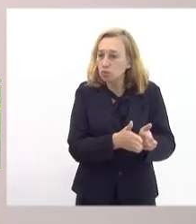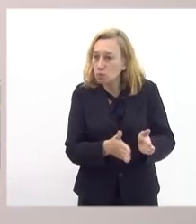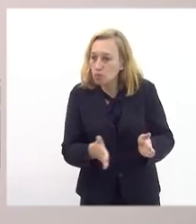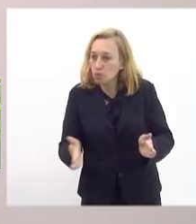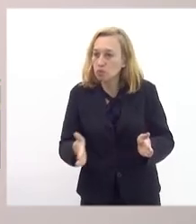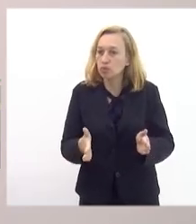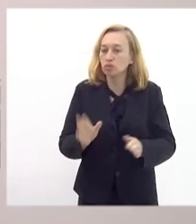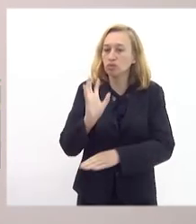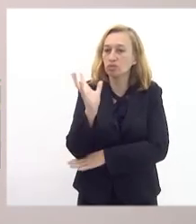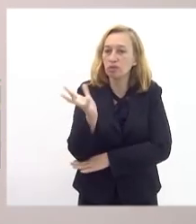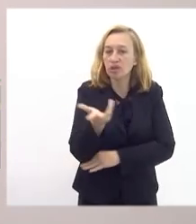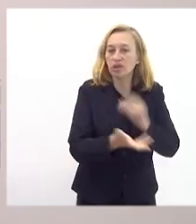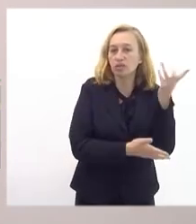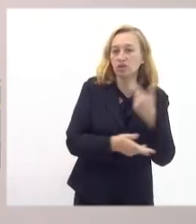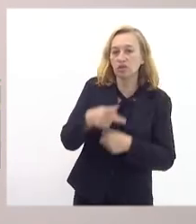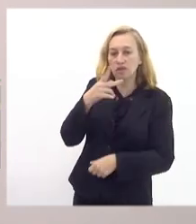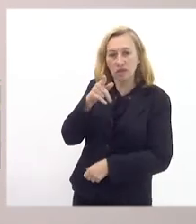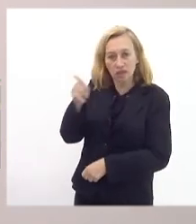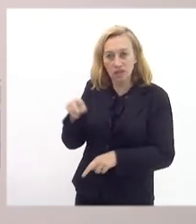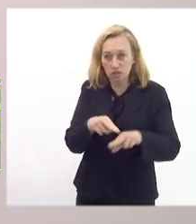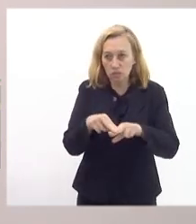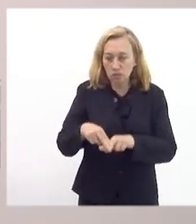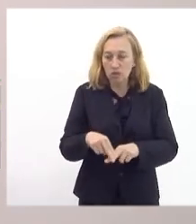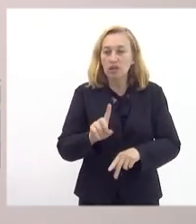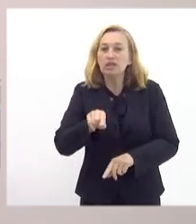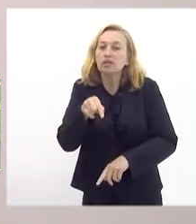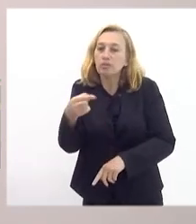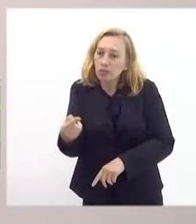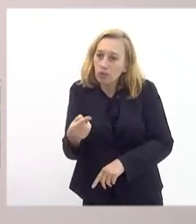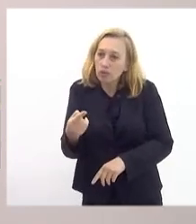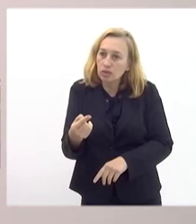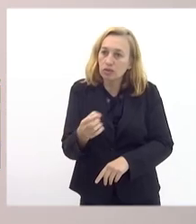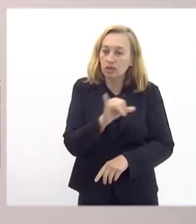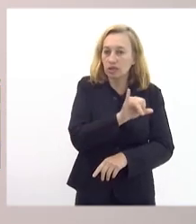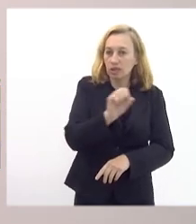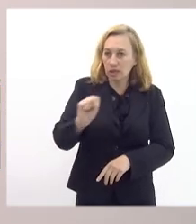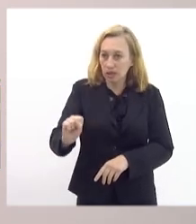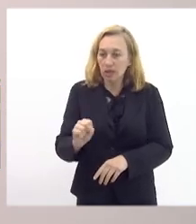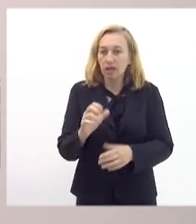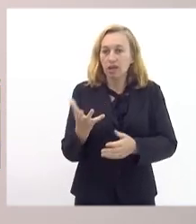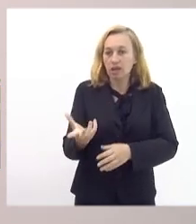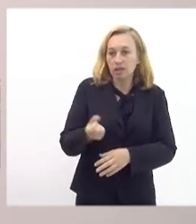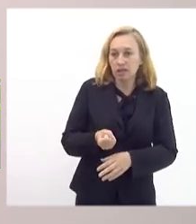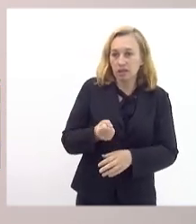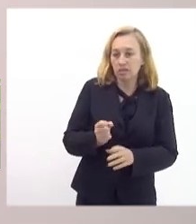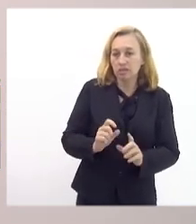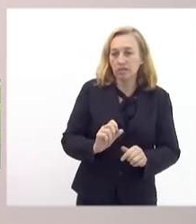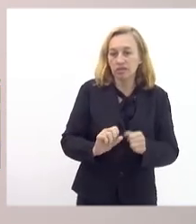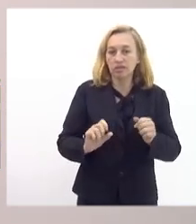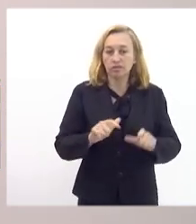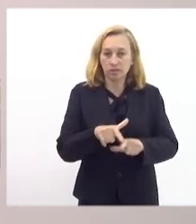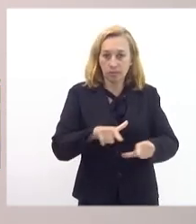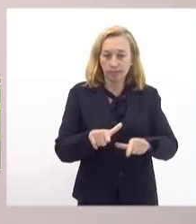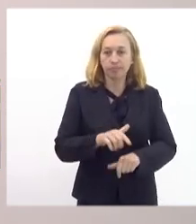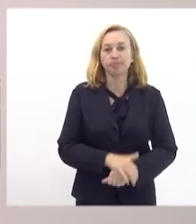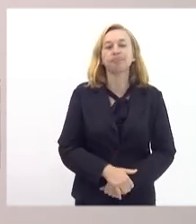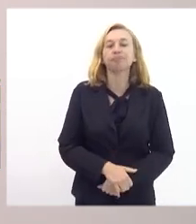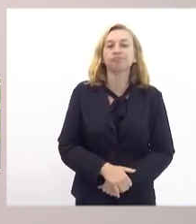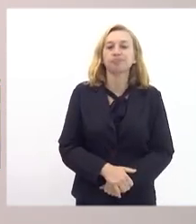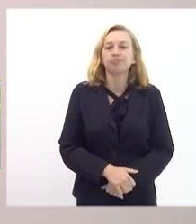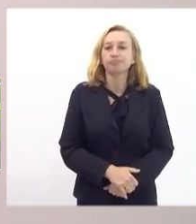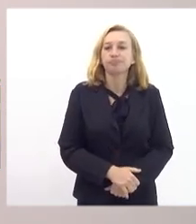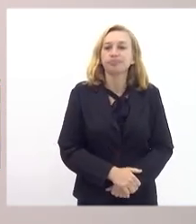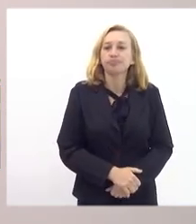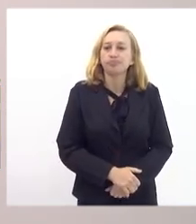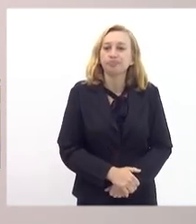ambiental que vocês estão trazendo aqui ele e depois então aí nessa recebe para fazer a operação tá